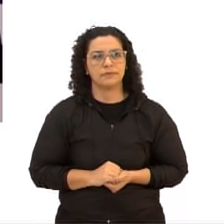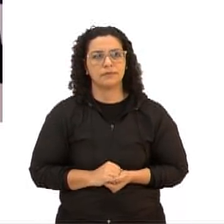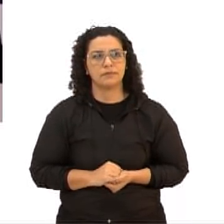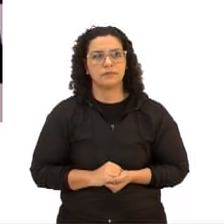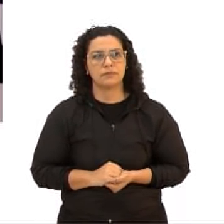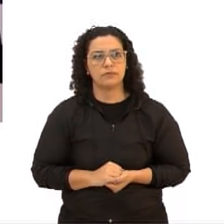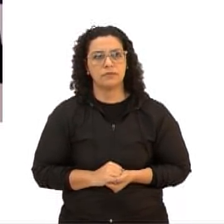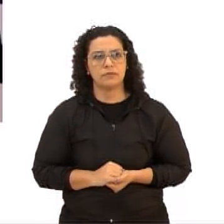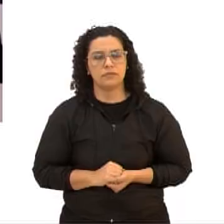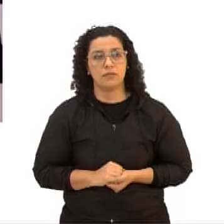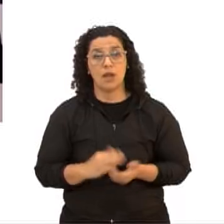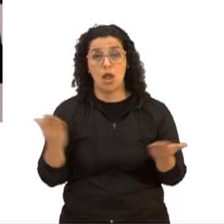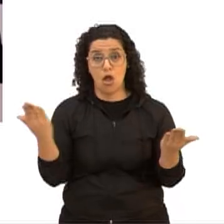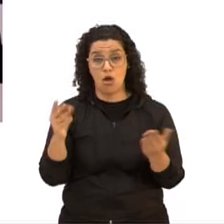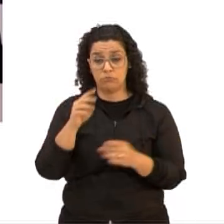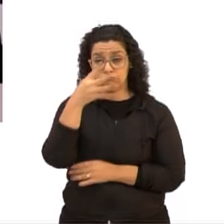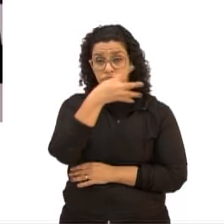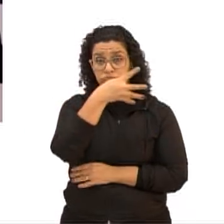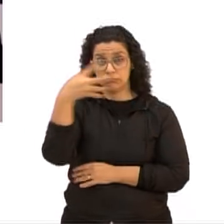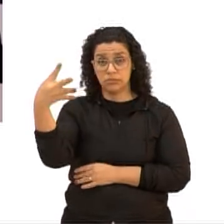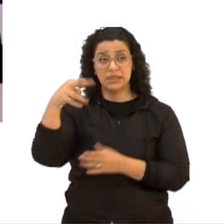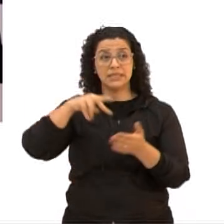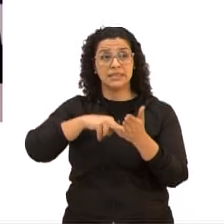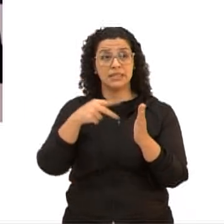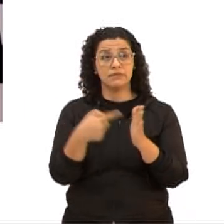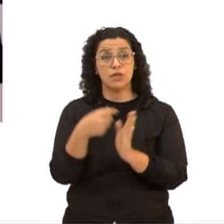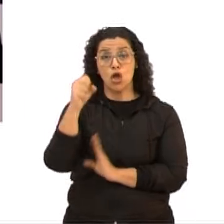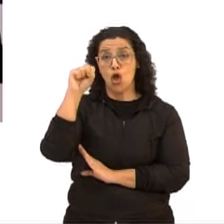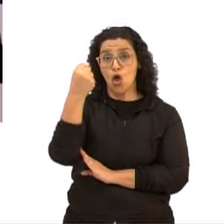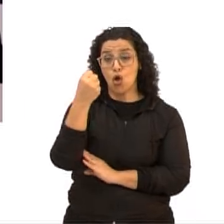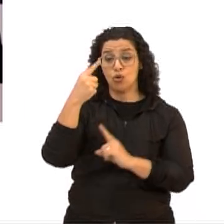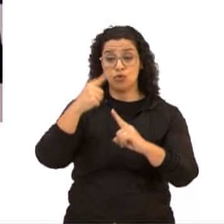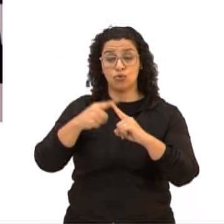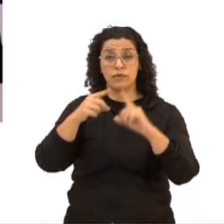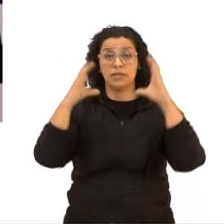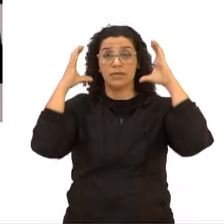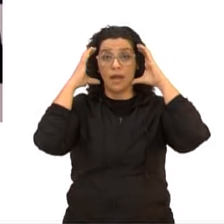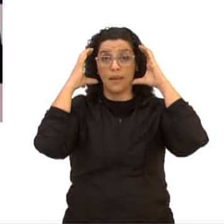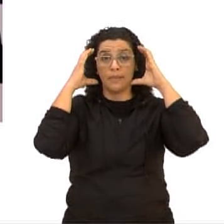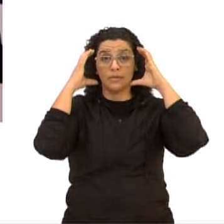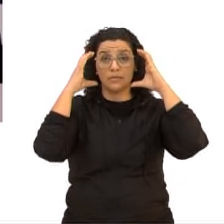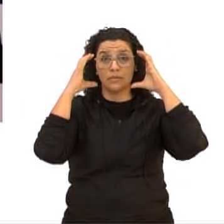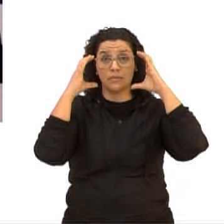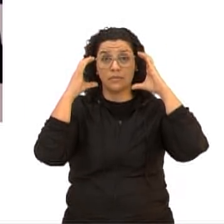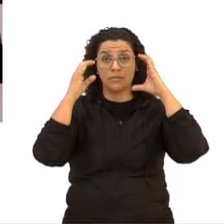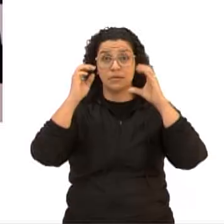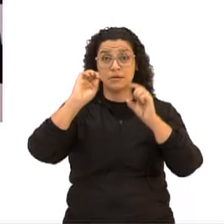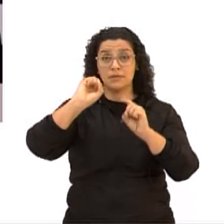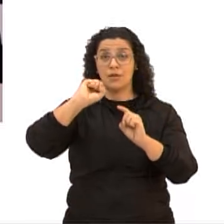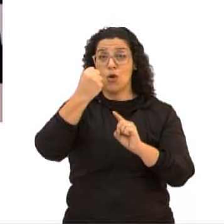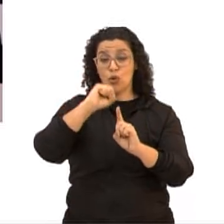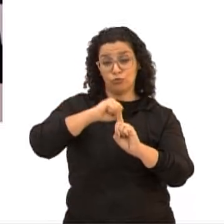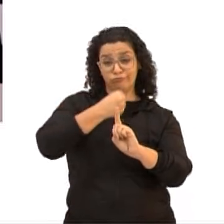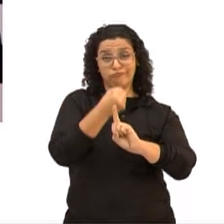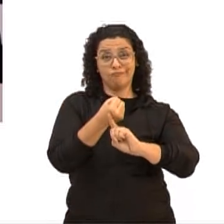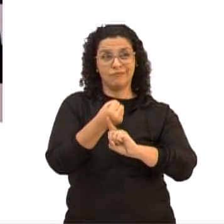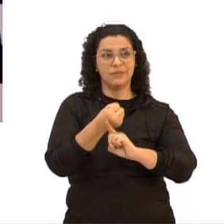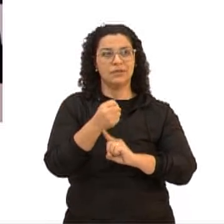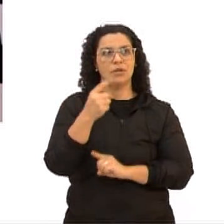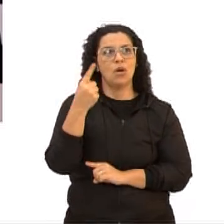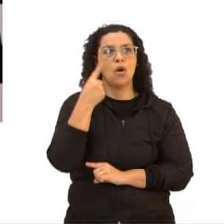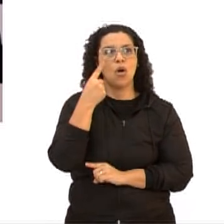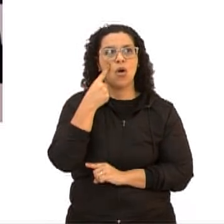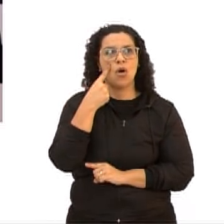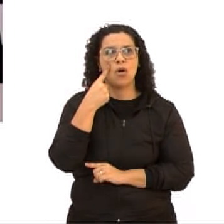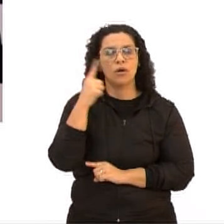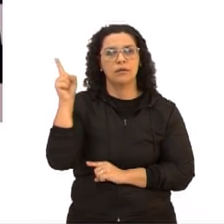né? Esse esquema ele representa 8 vezes o tamanho da cabeça, ou seja, no espaço número 1, a gente faz